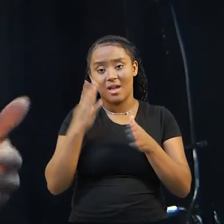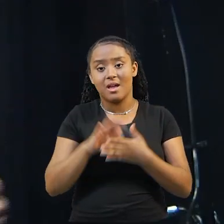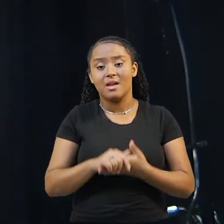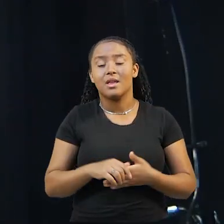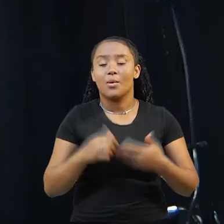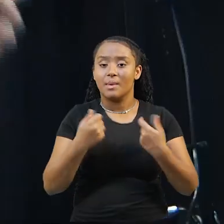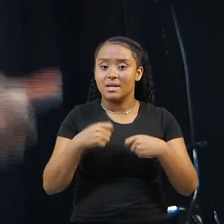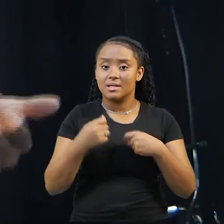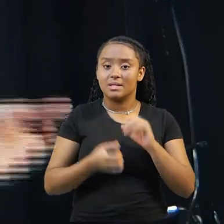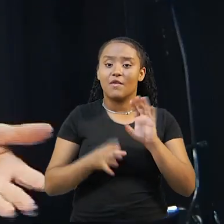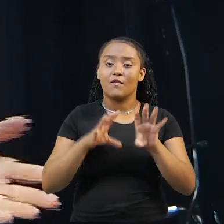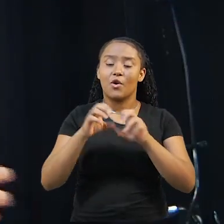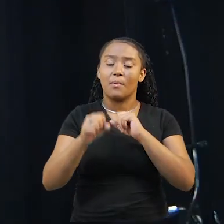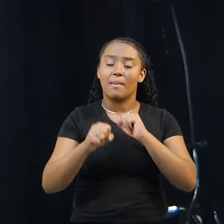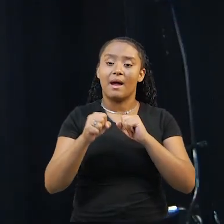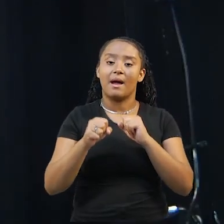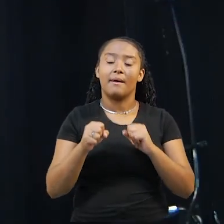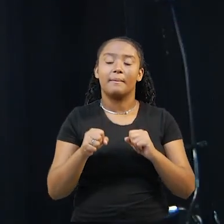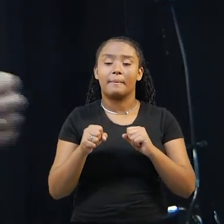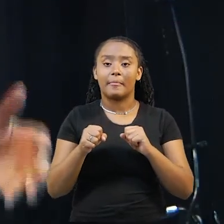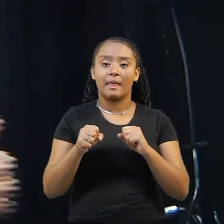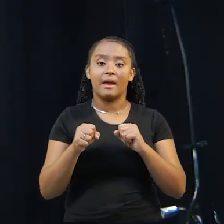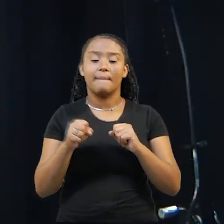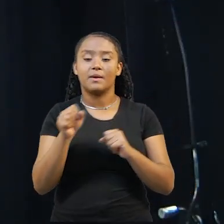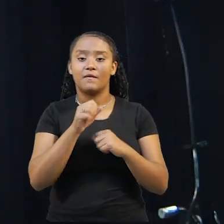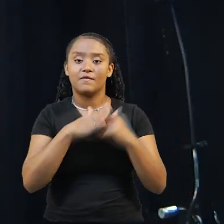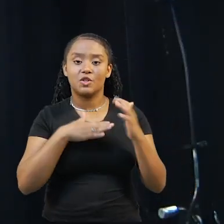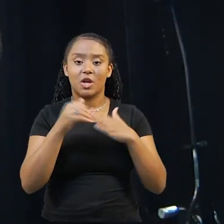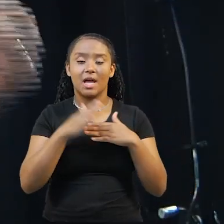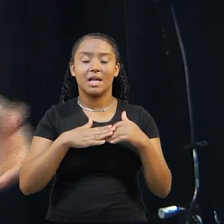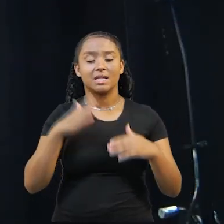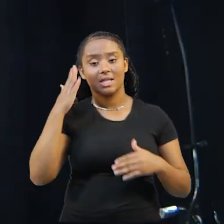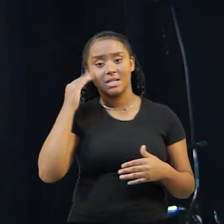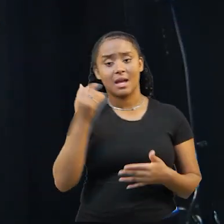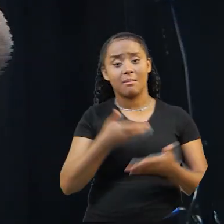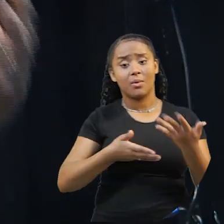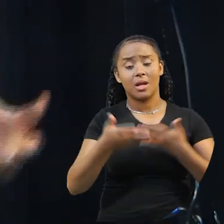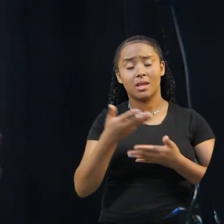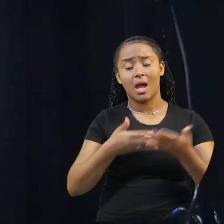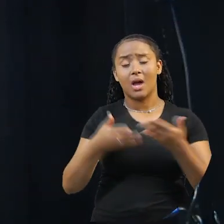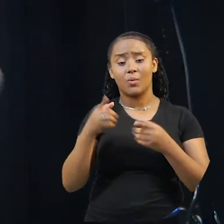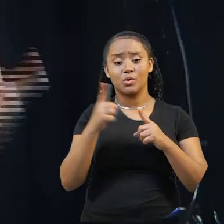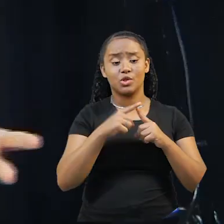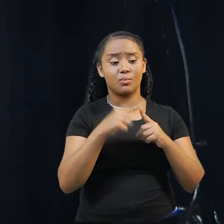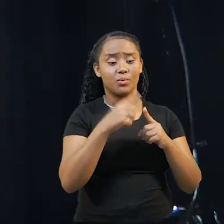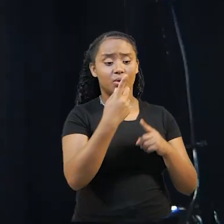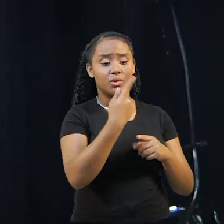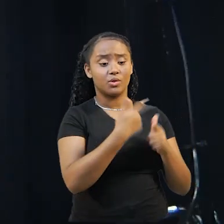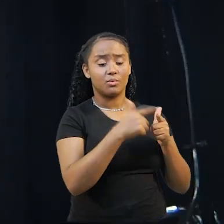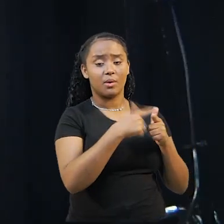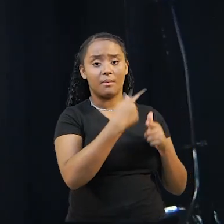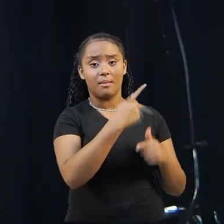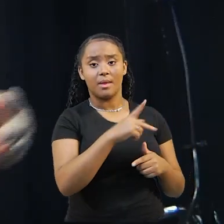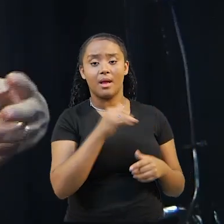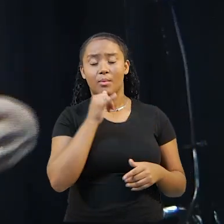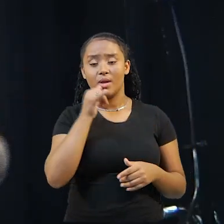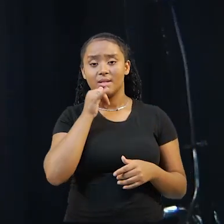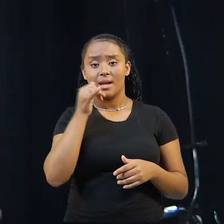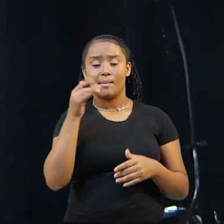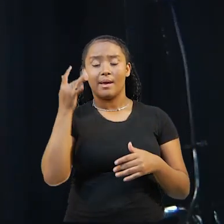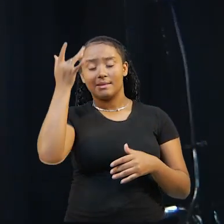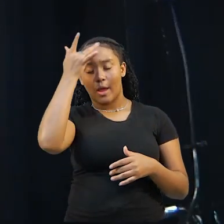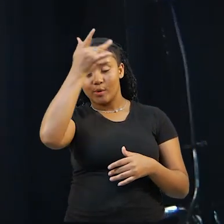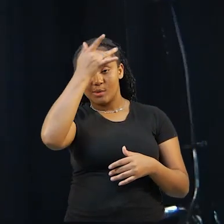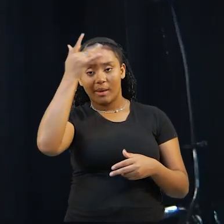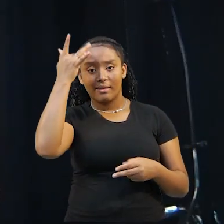os principais problemas, que são hoje as doenças crônicas, né? Hipertensão, diabetes, obesidade, as questões de saúde mental. Então, a gente